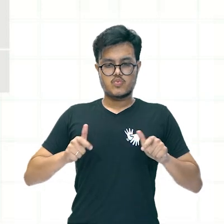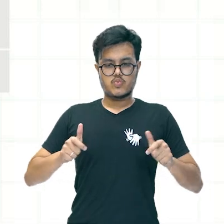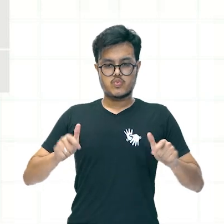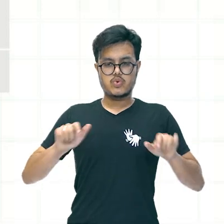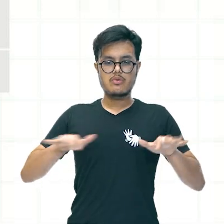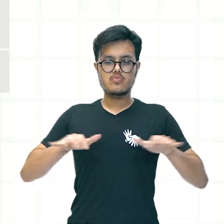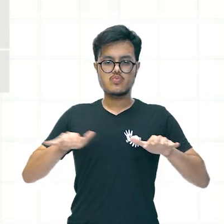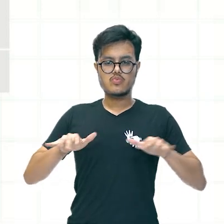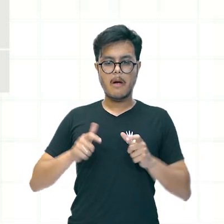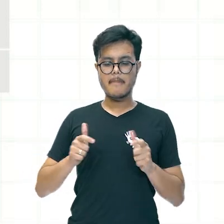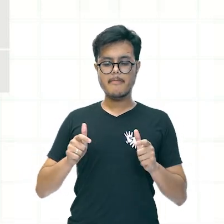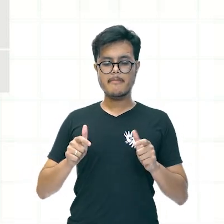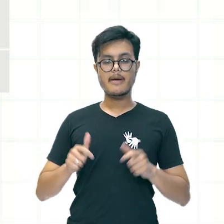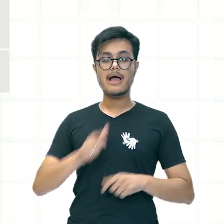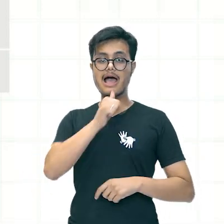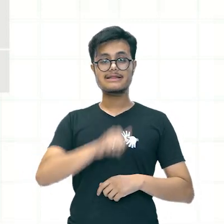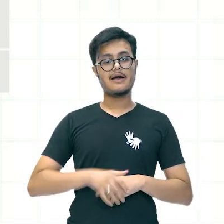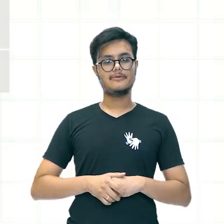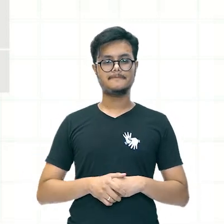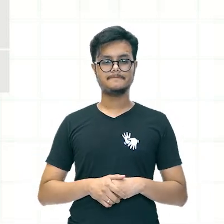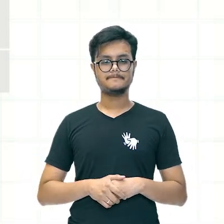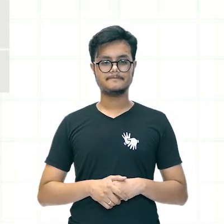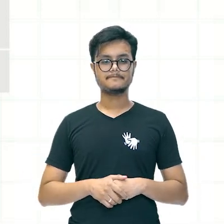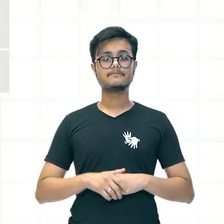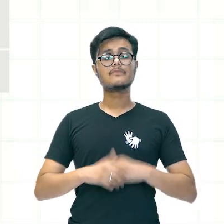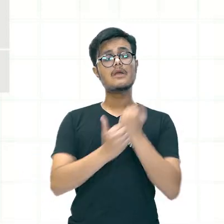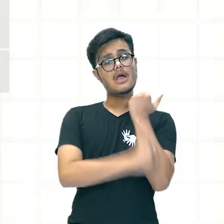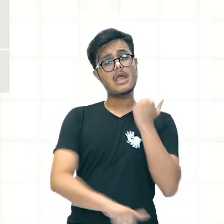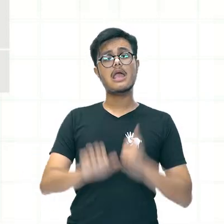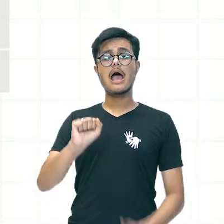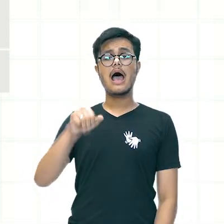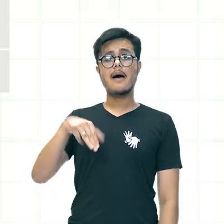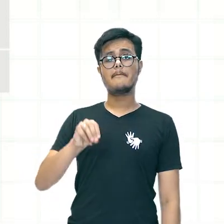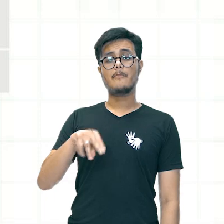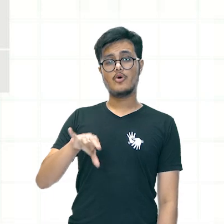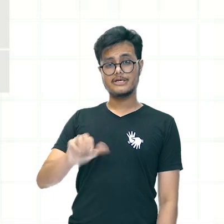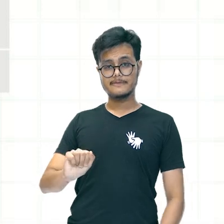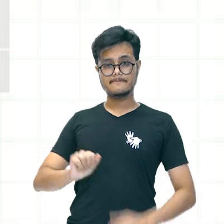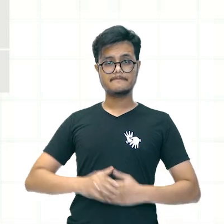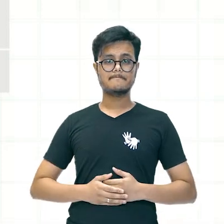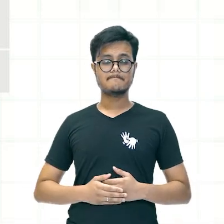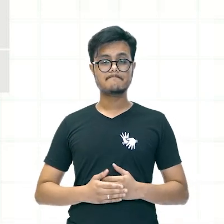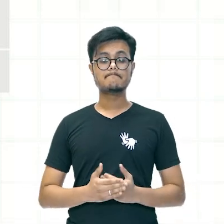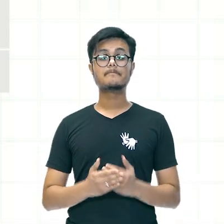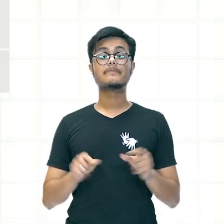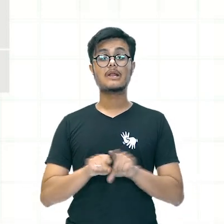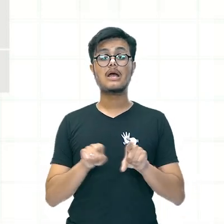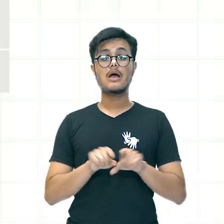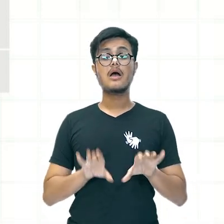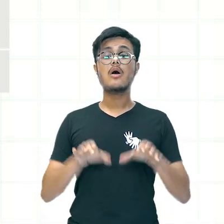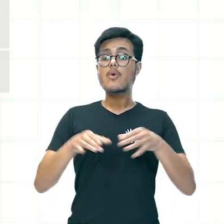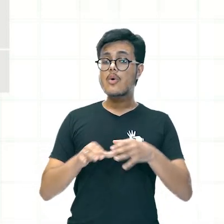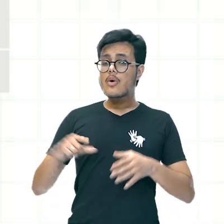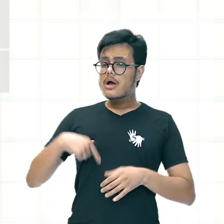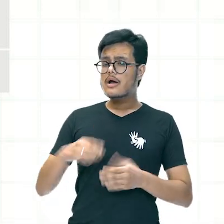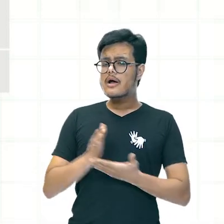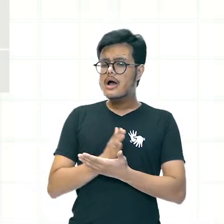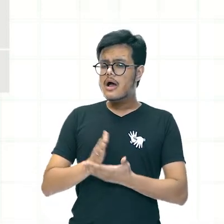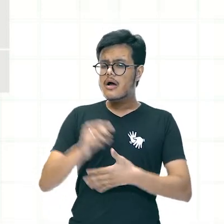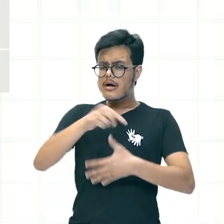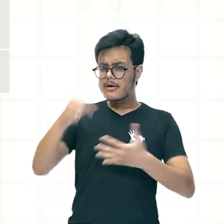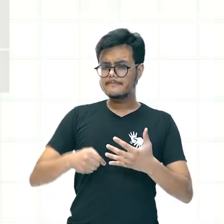porque percebe as vibrações do ambiente. Como excreção, eles possuem a amônia. Dentro desse grupo, a gente vai ter